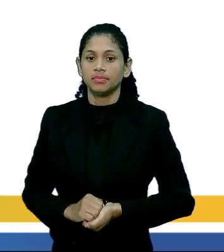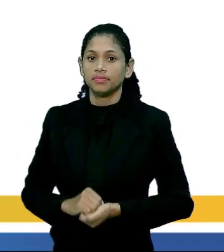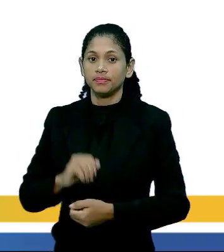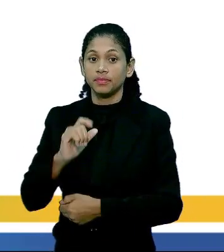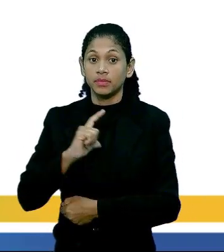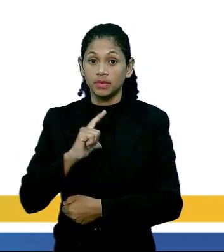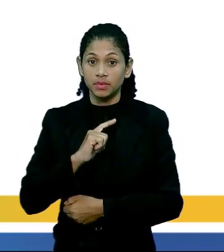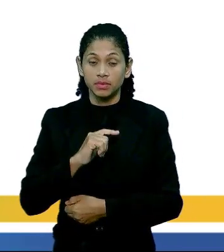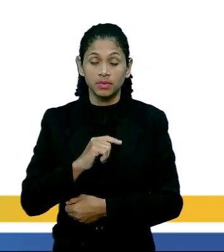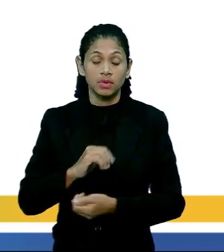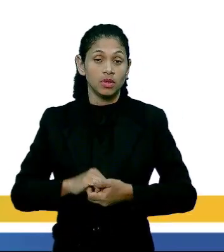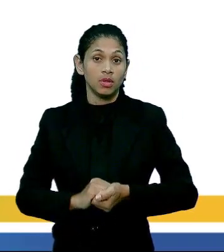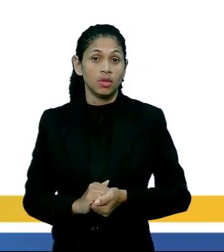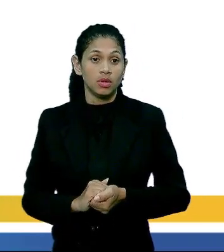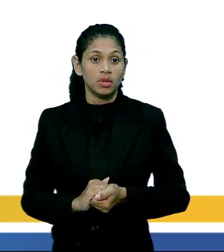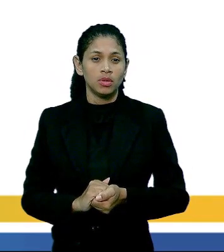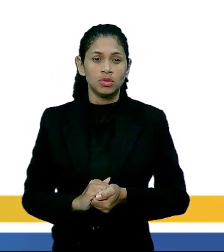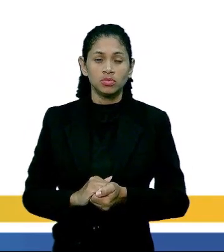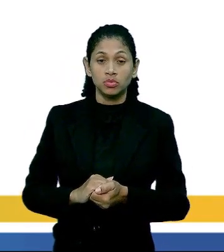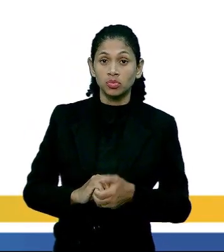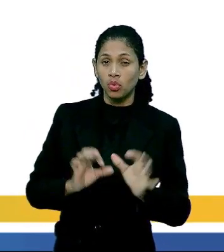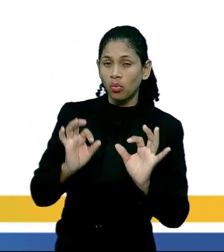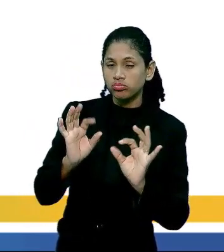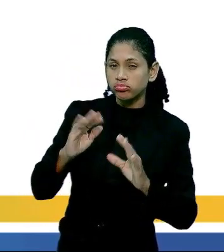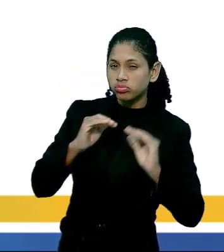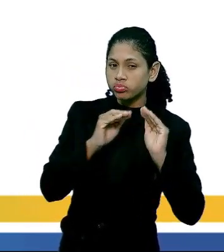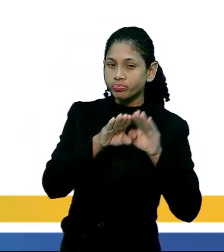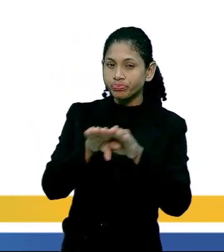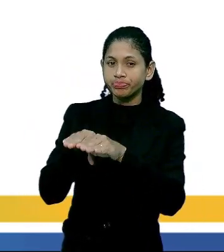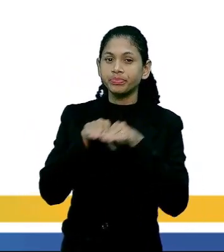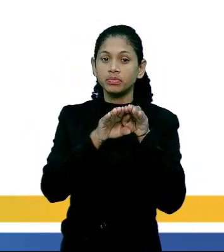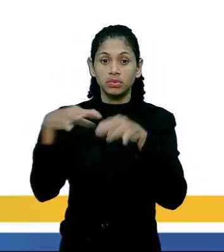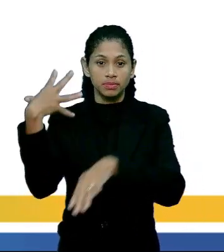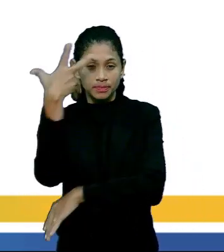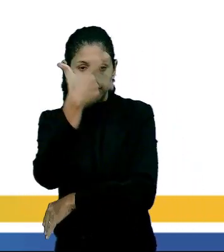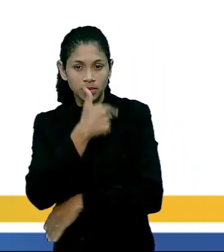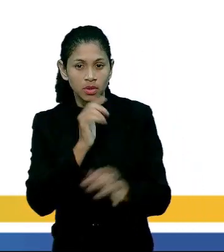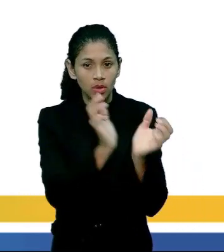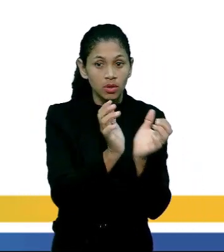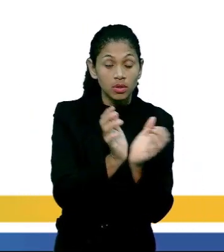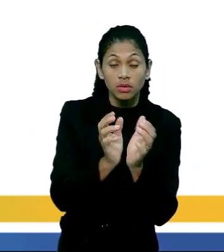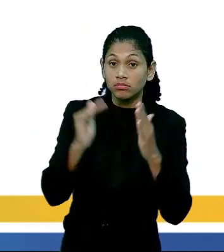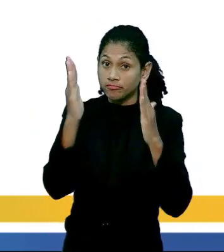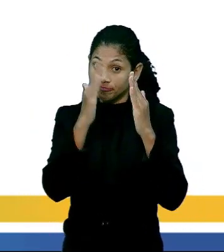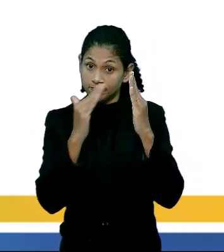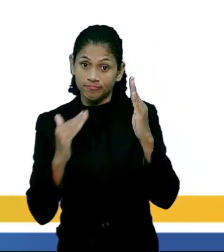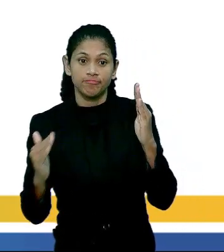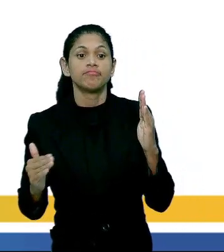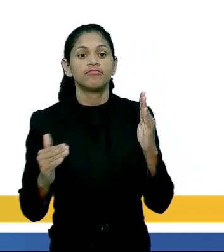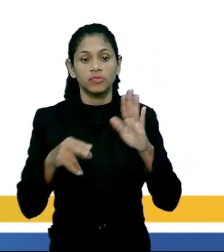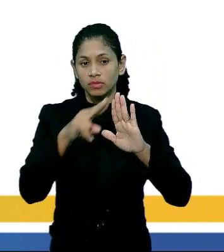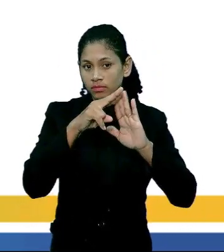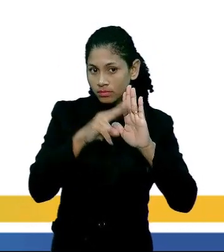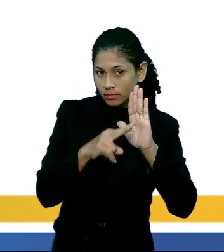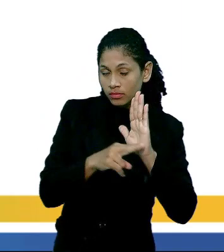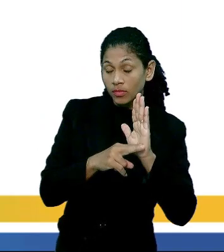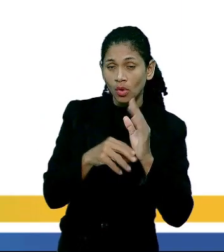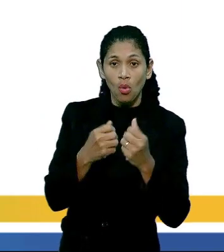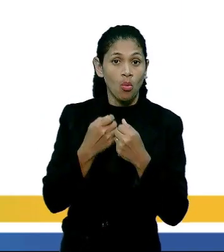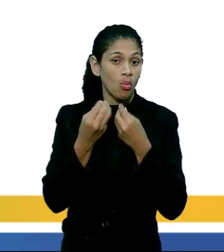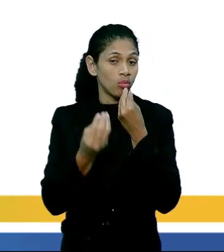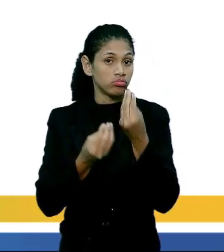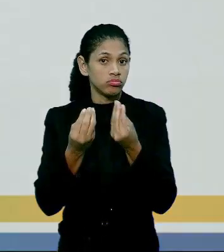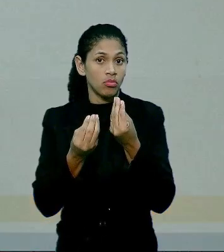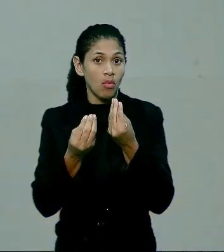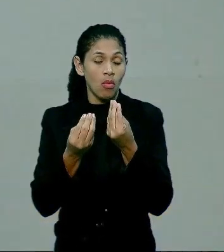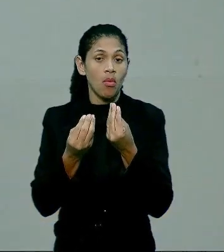ter o seguinte: os padrões de beleza são um conjunto de normas estéticas que desejam formatar como deve ou não deve ser o